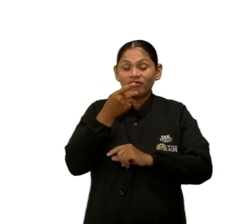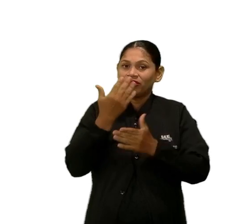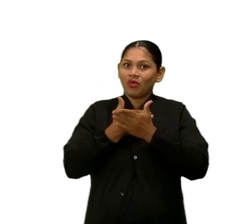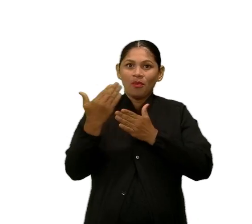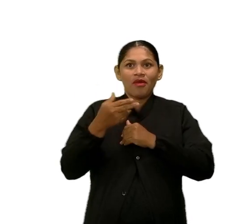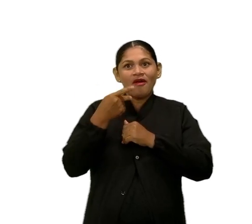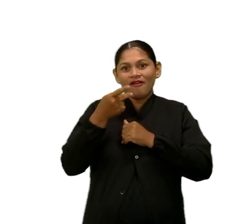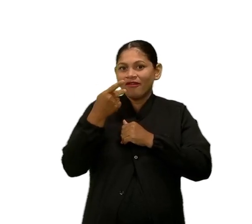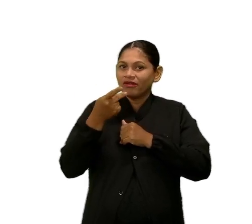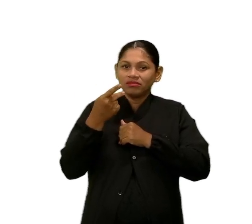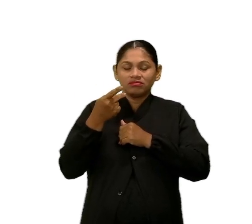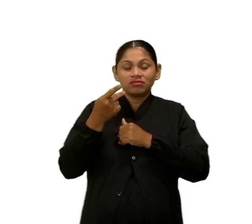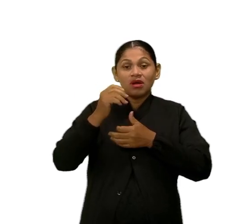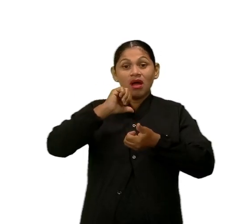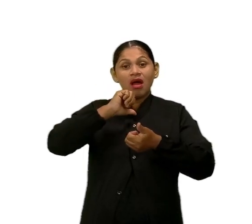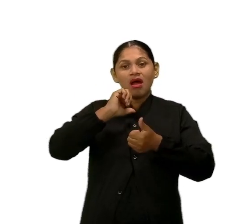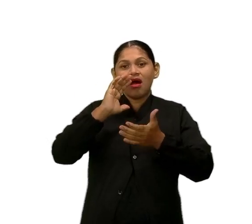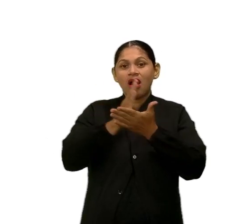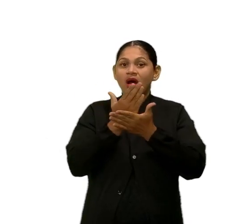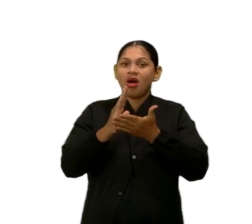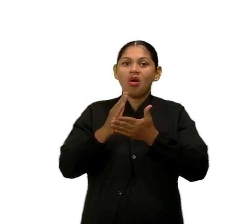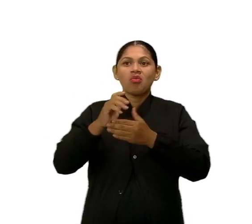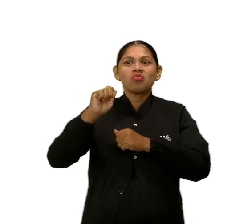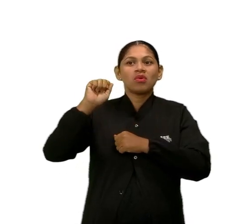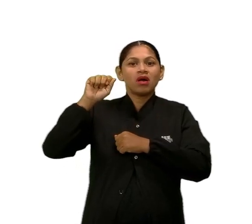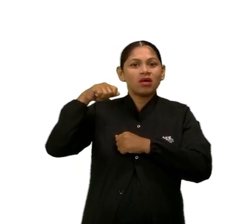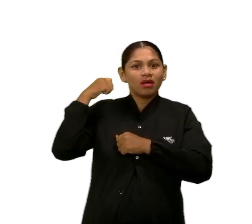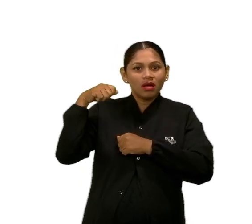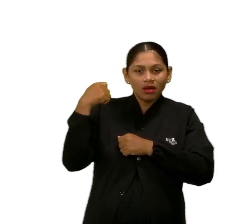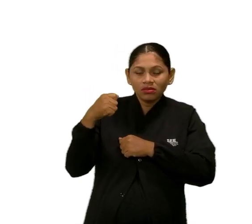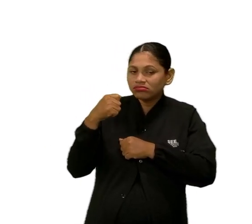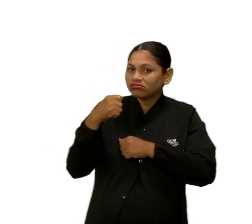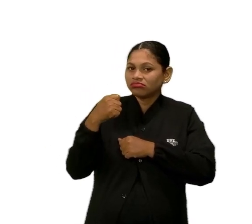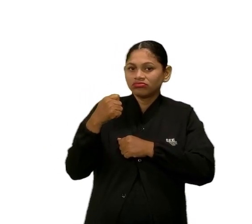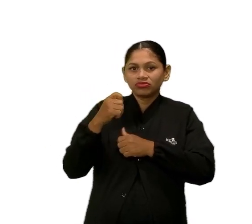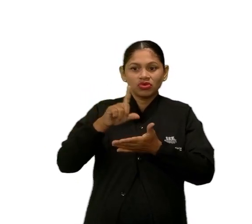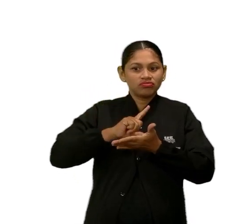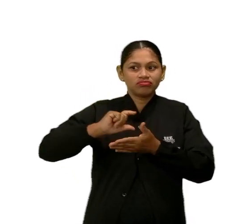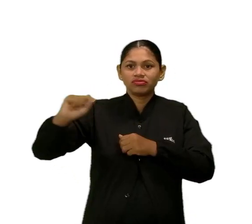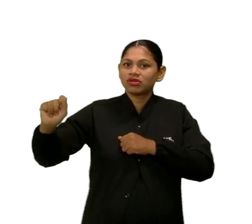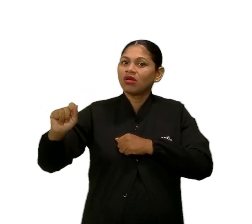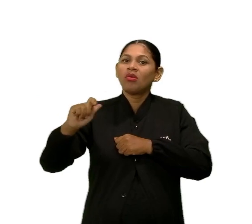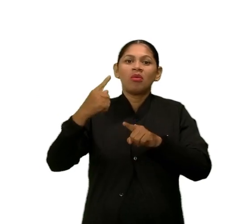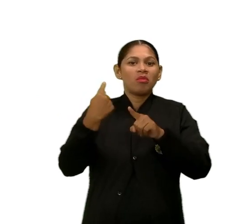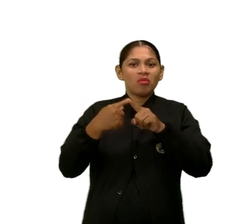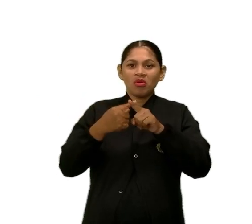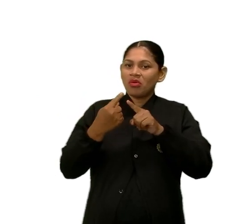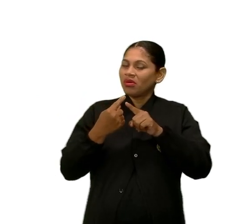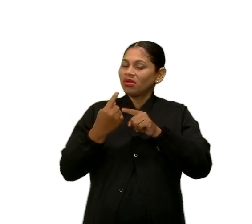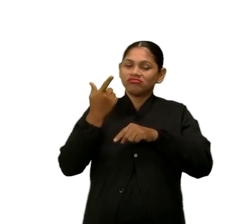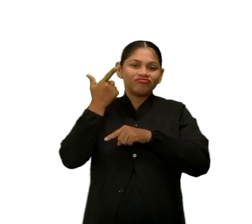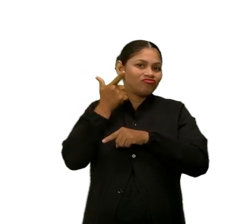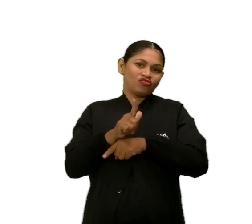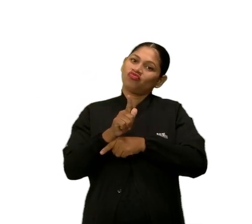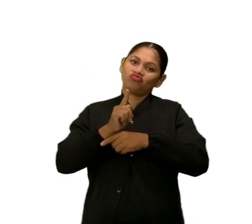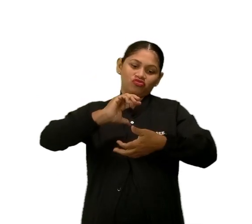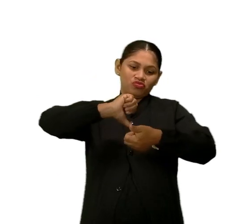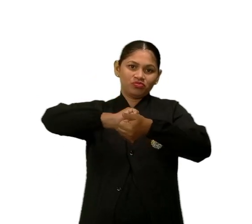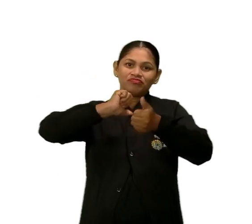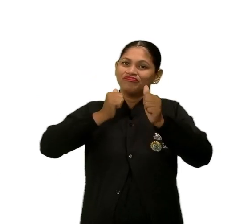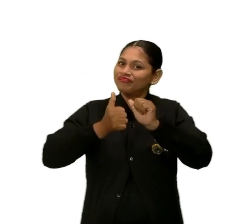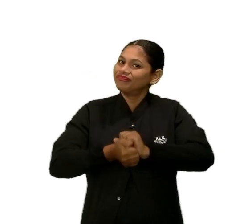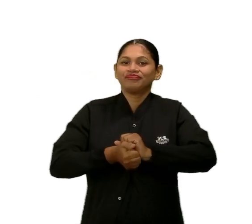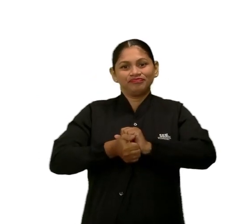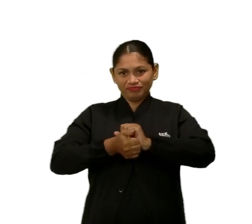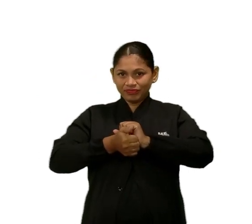e não conseguiram se adaptar e saíram, né, da história do cinema mesmo. Outros fizeram aí todo o processo de